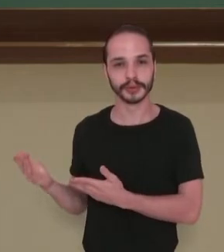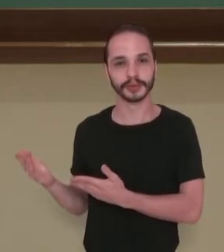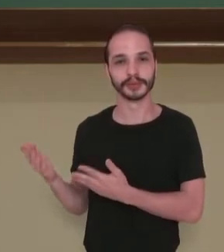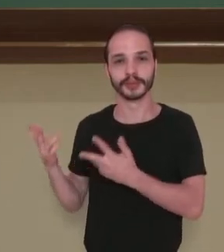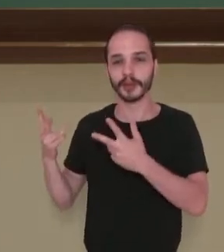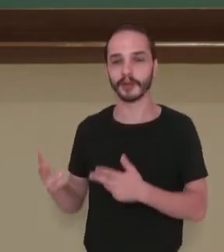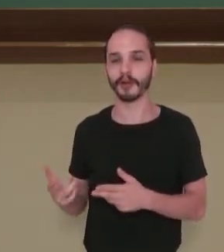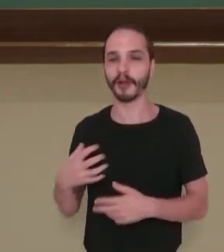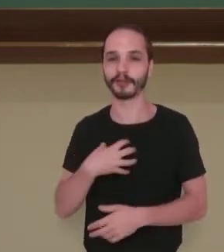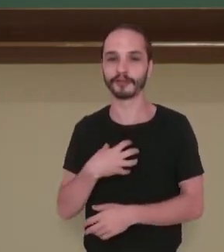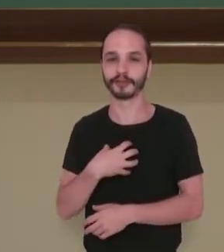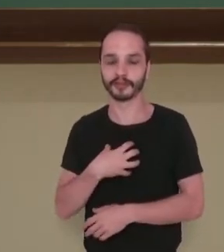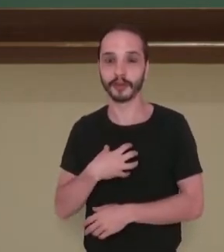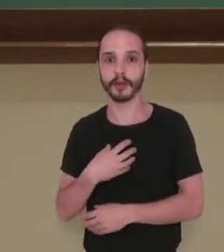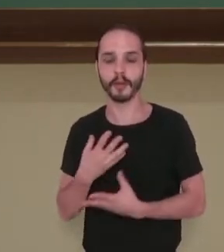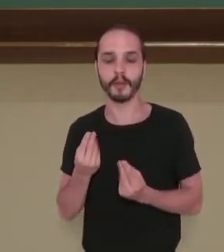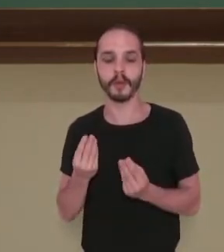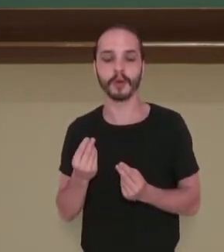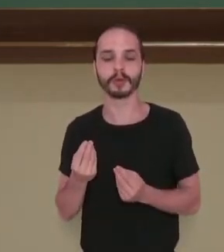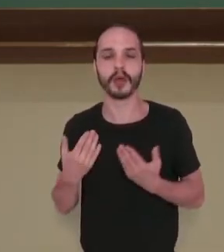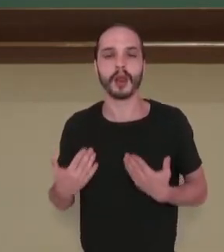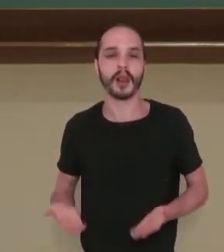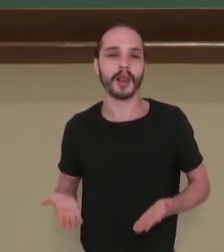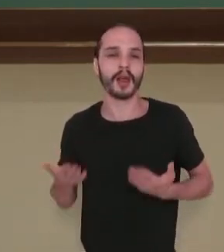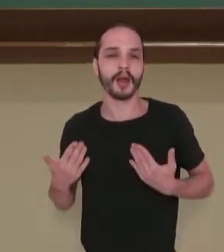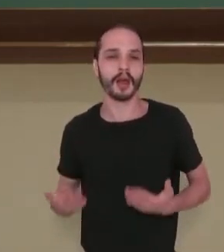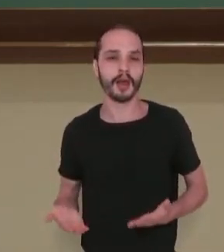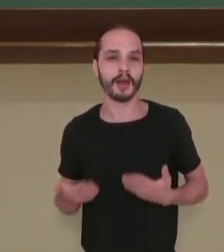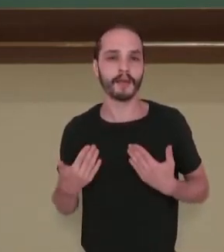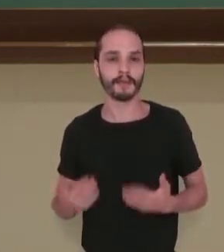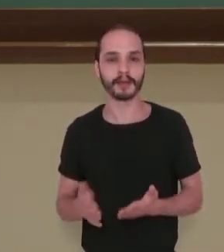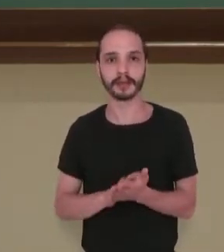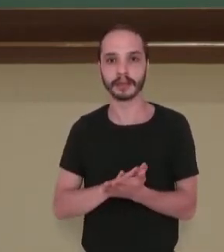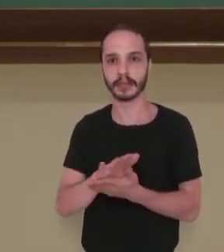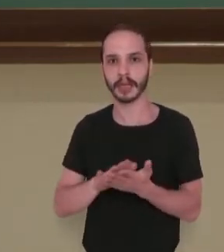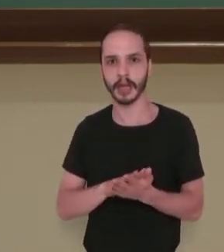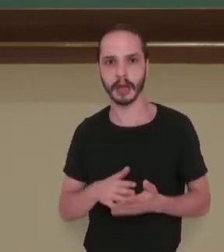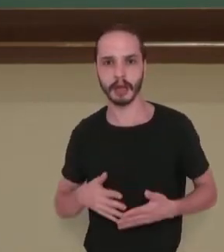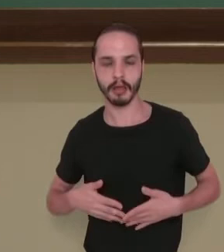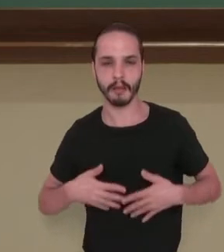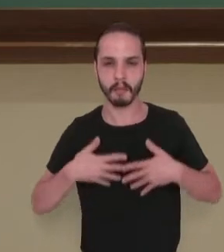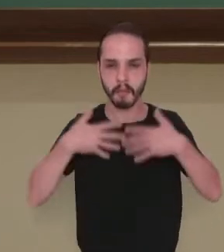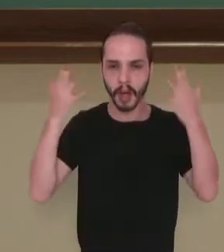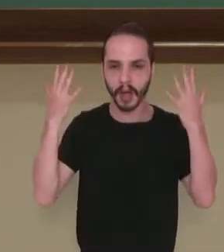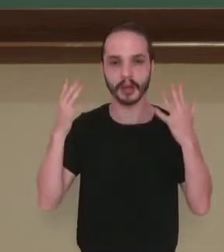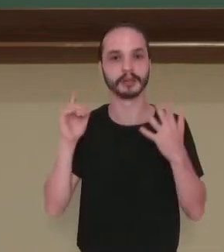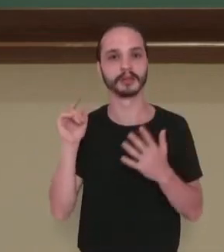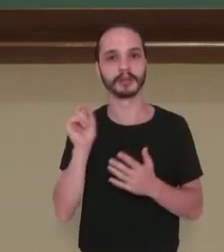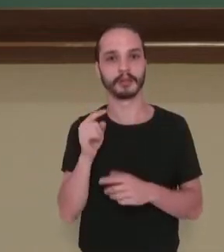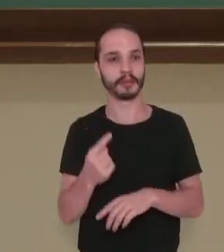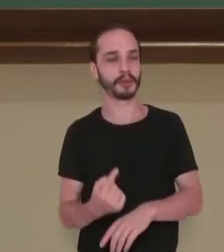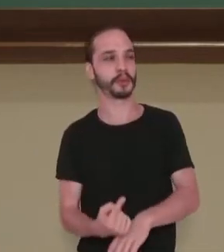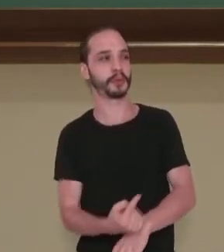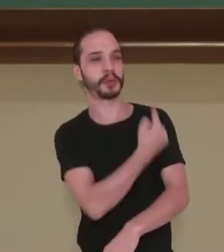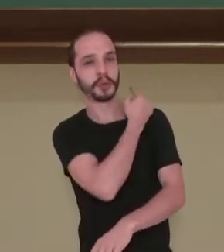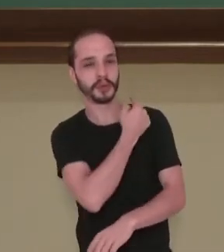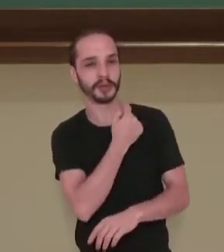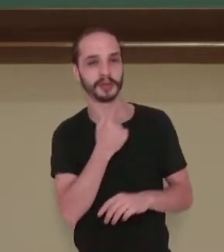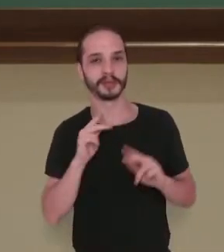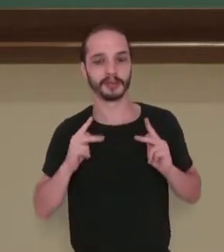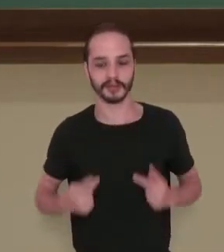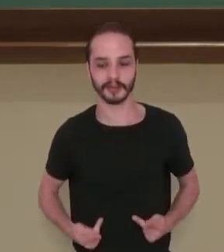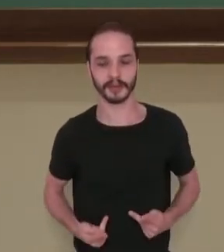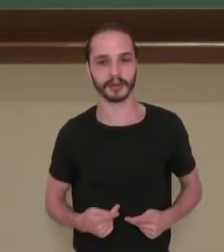mundo com muita sutileza, nada de muita extravagância, como era lá no homem primitivo, que